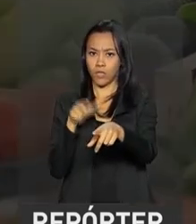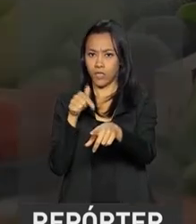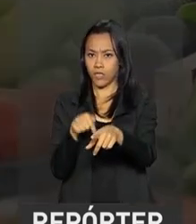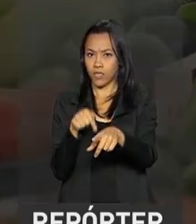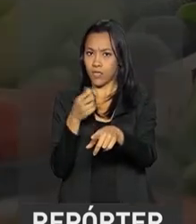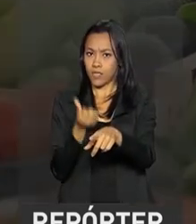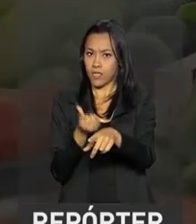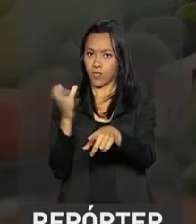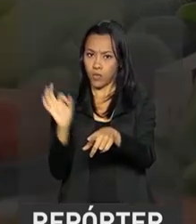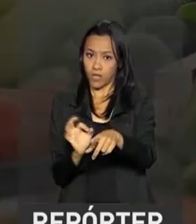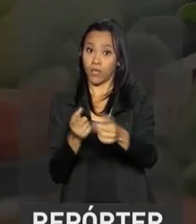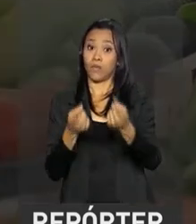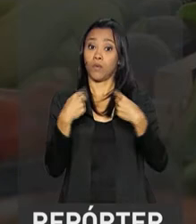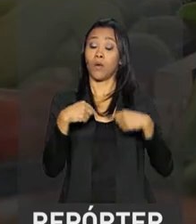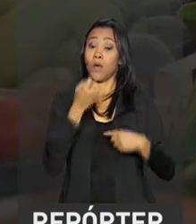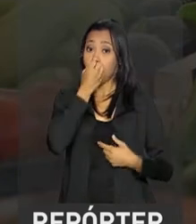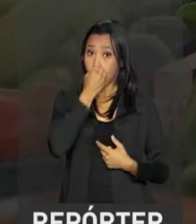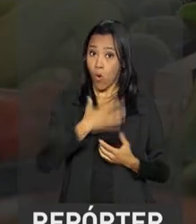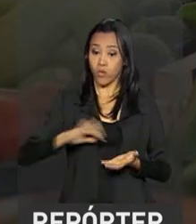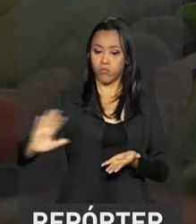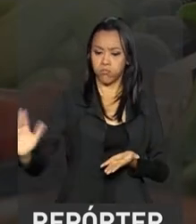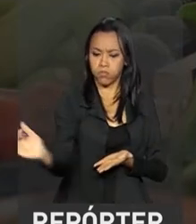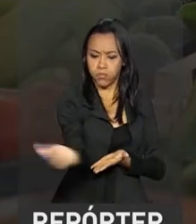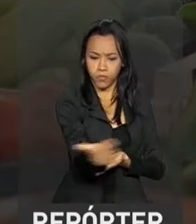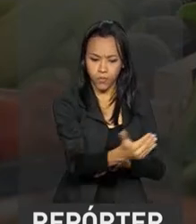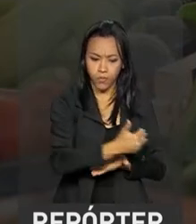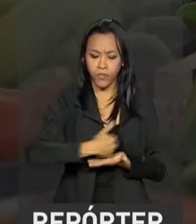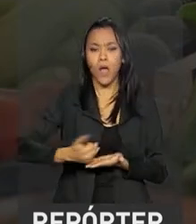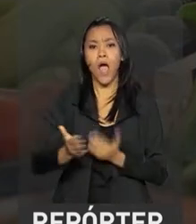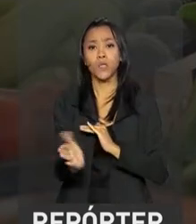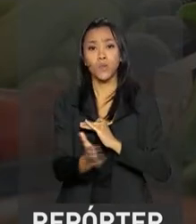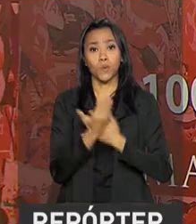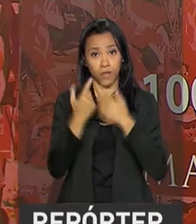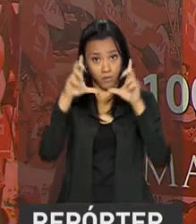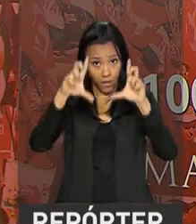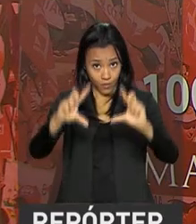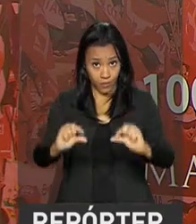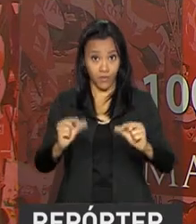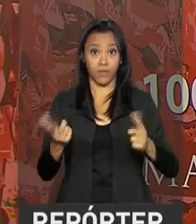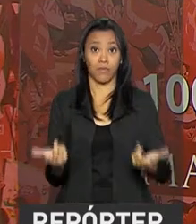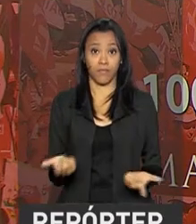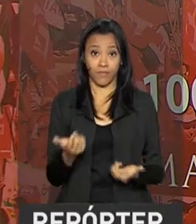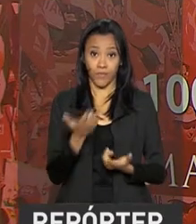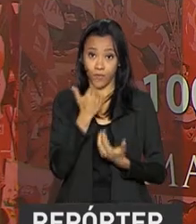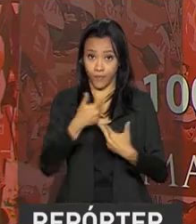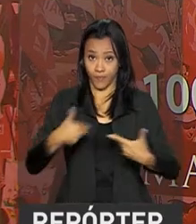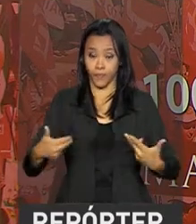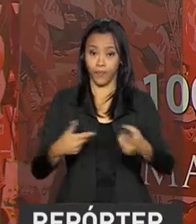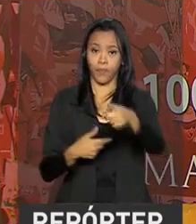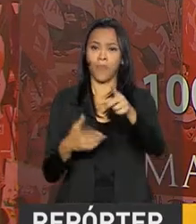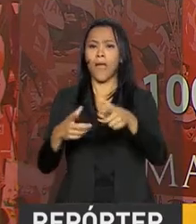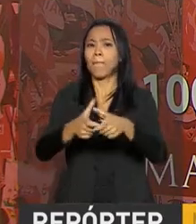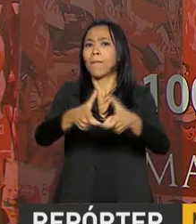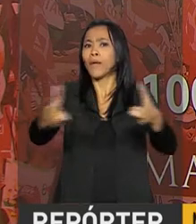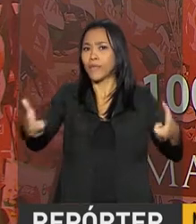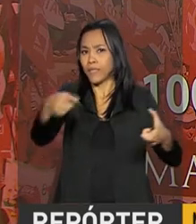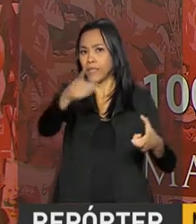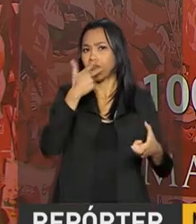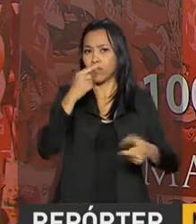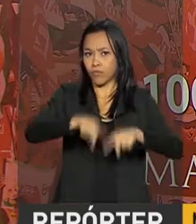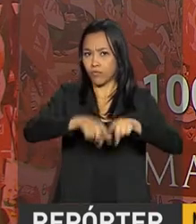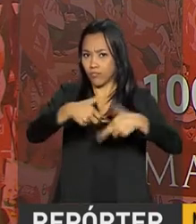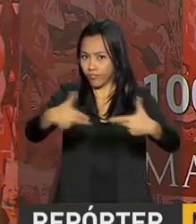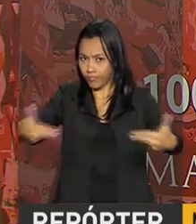as boas safras de 2017 ajudaram na redução dos preços da maioria dos produtos apresentou uma redução em relação